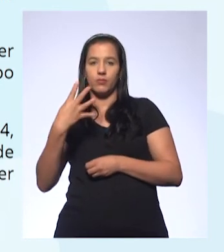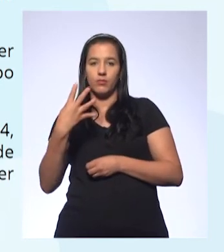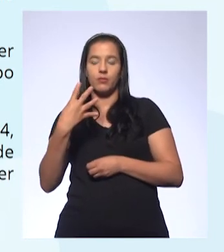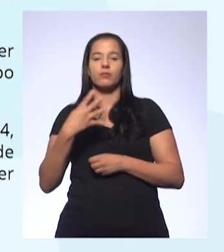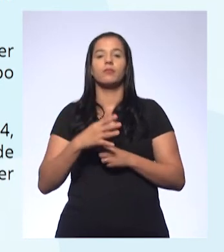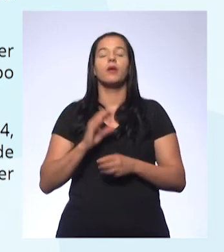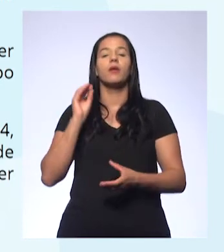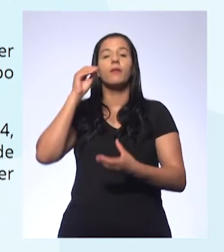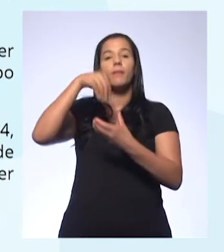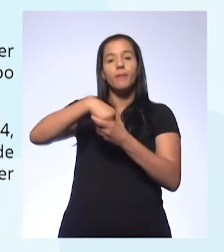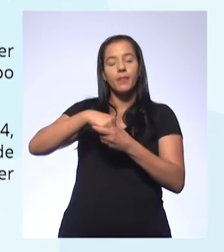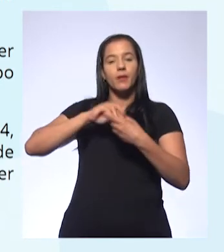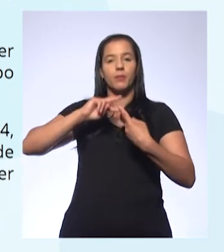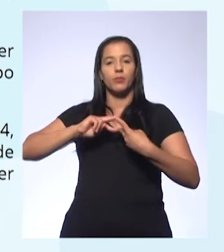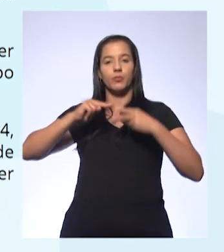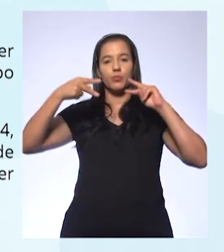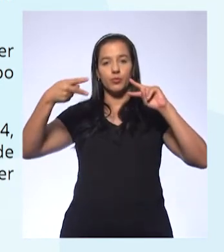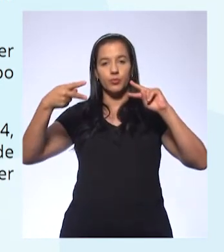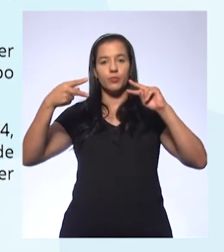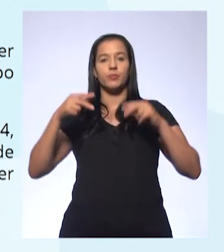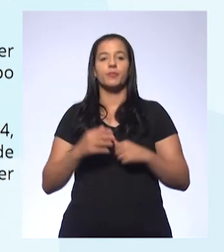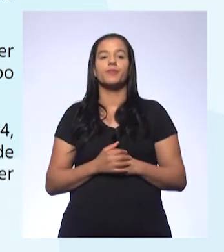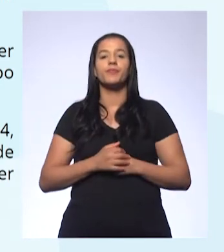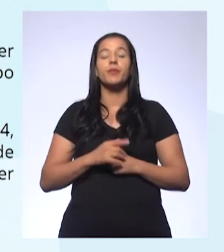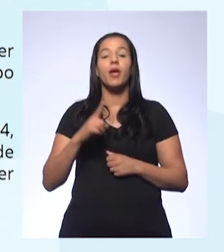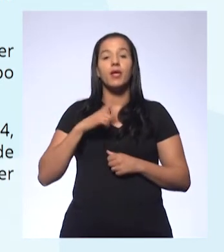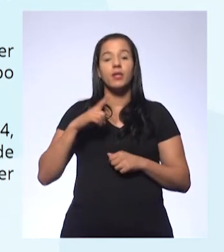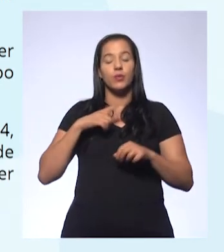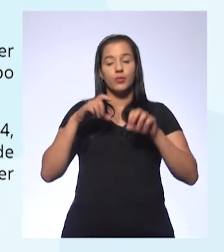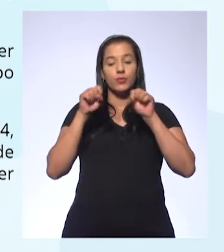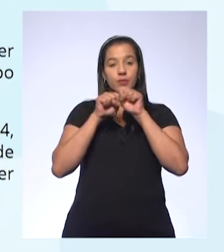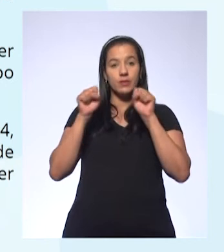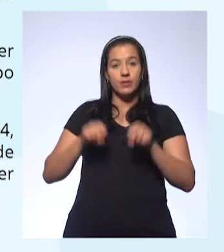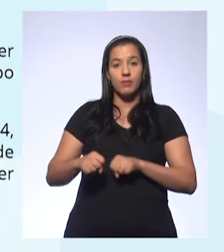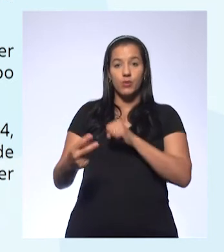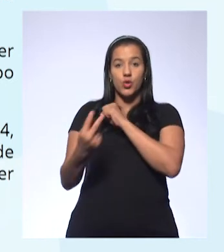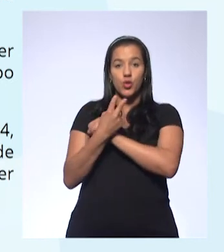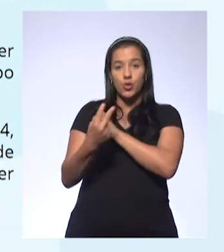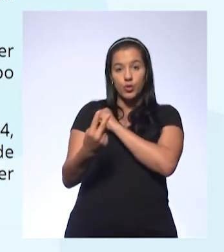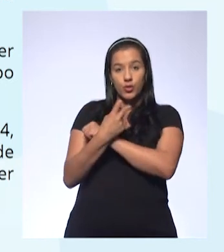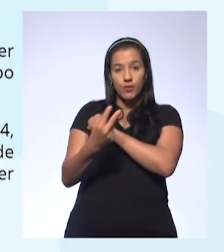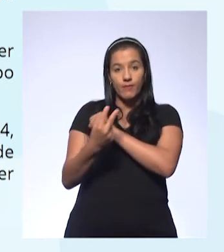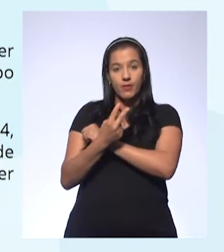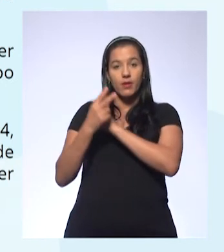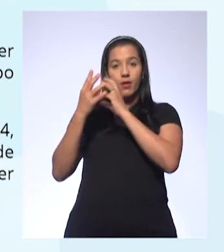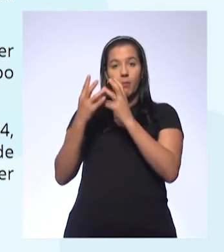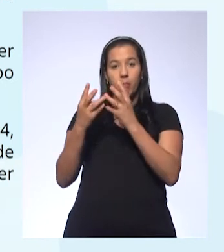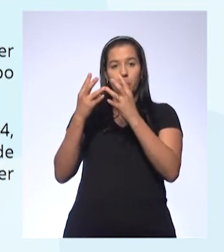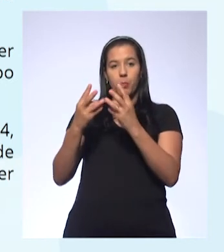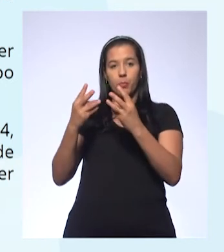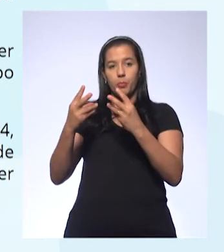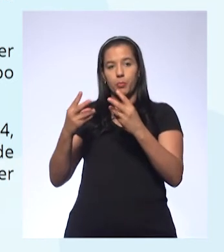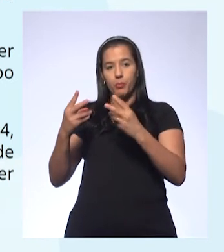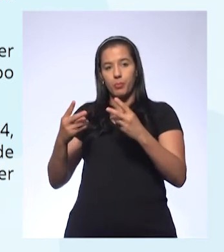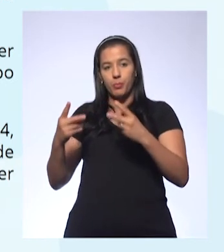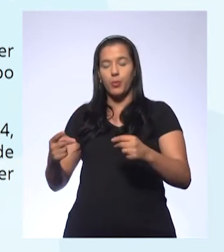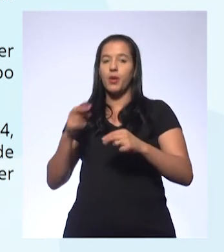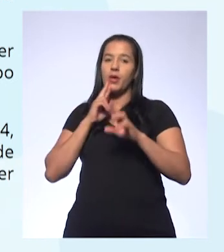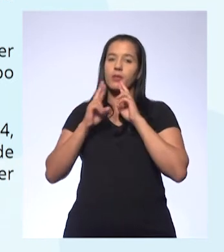interior para se multiplicar. Com isso, o sistema de defesa vai pouco a pouco perdendo a capacidade de